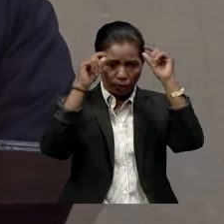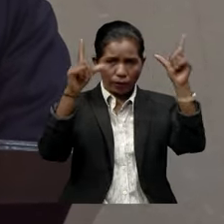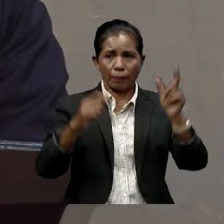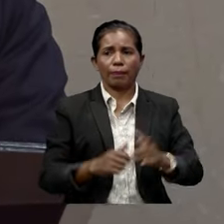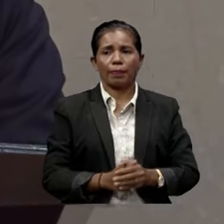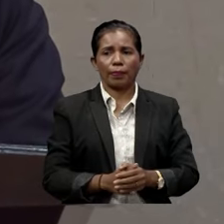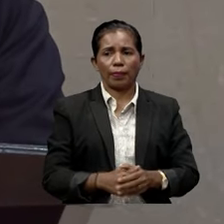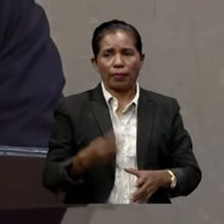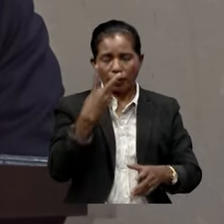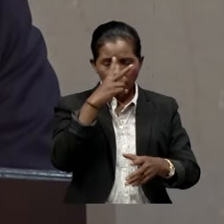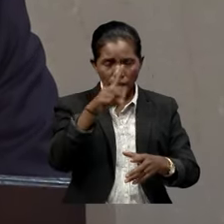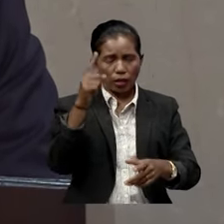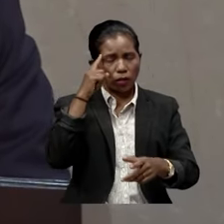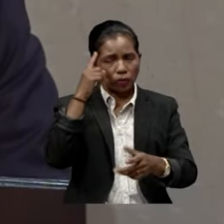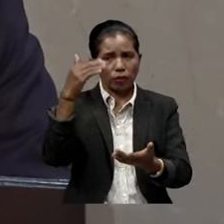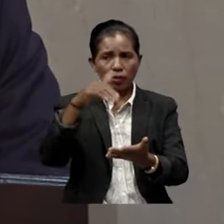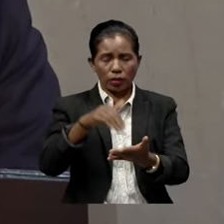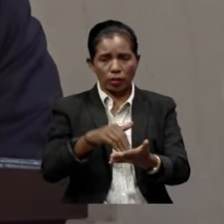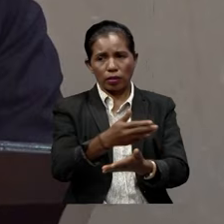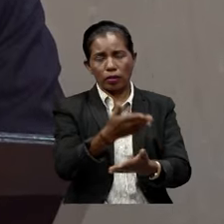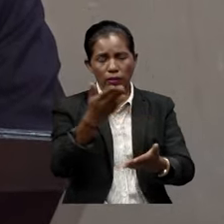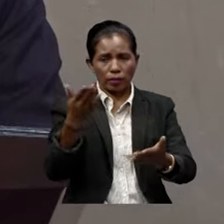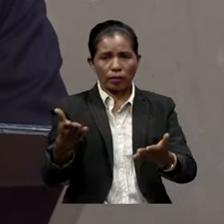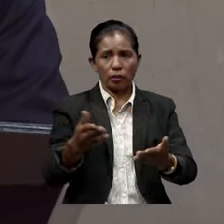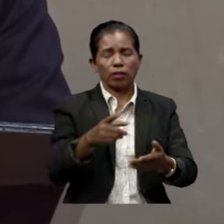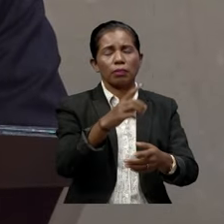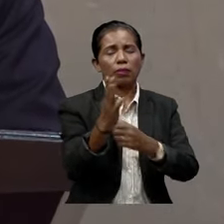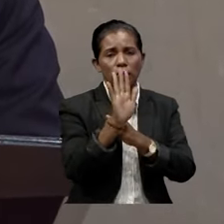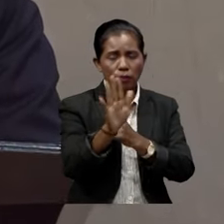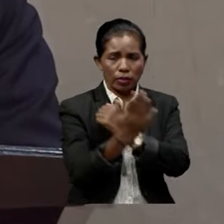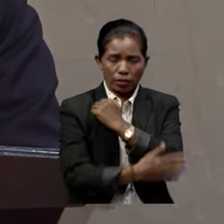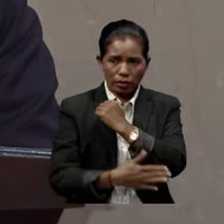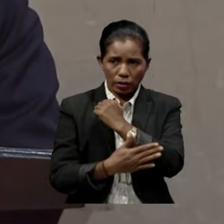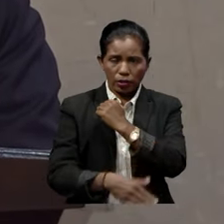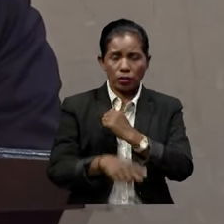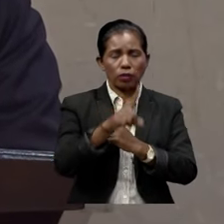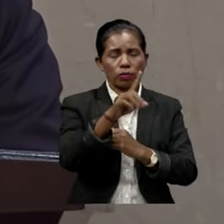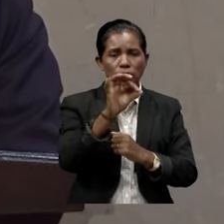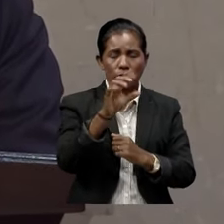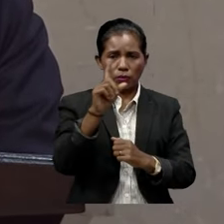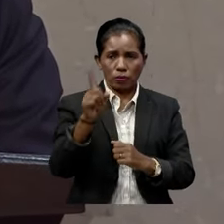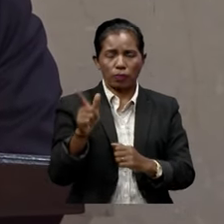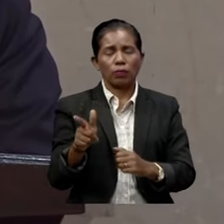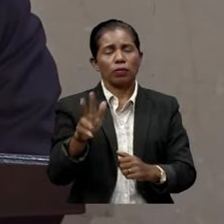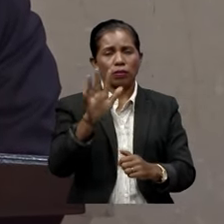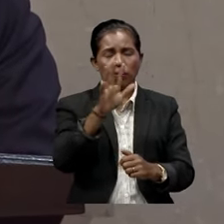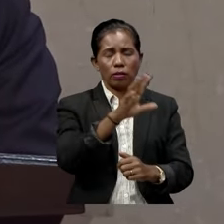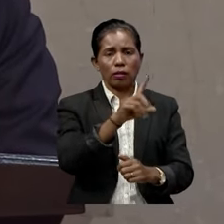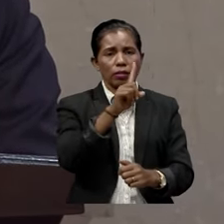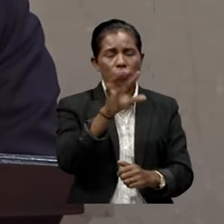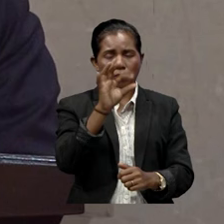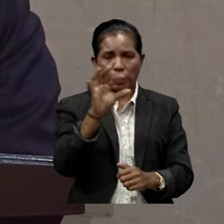lema é um verdadeiro reflexo do vosso percurso enquanto país e uma inspiração para o caminho a